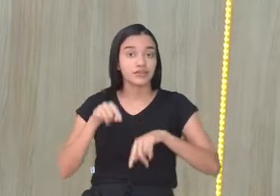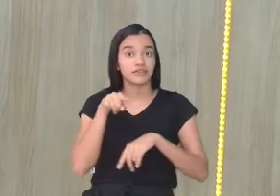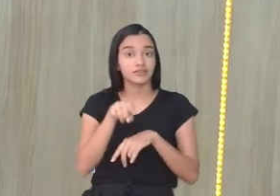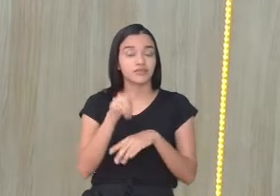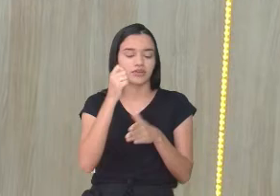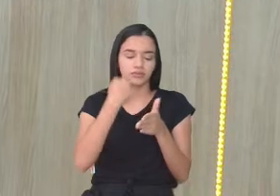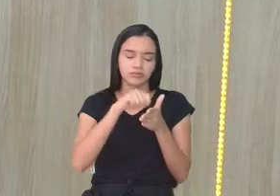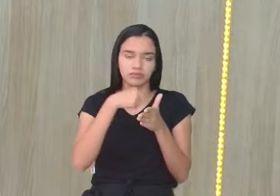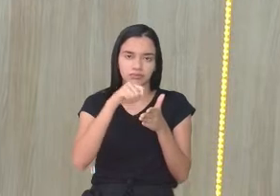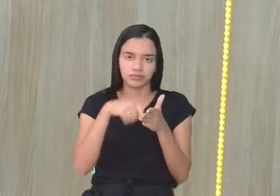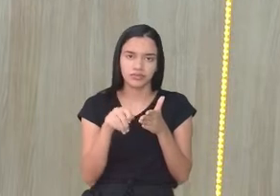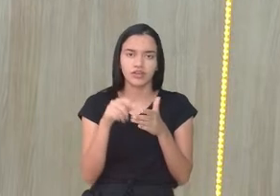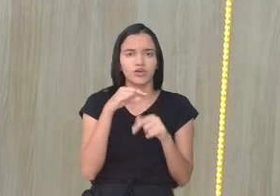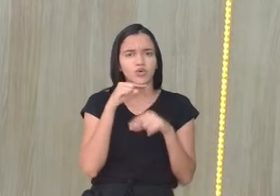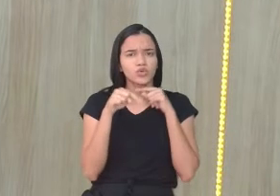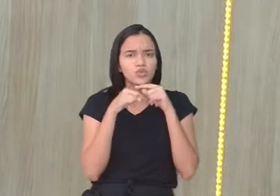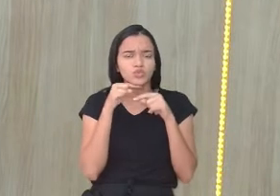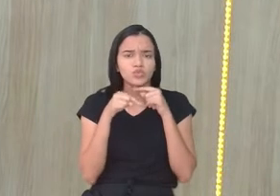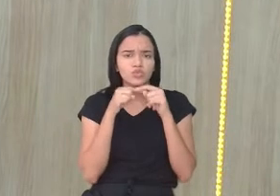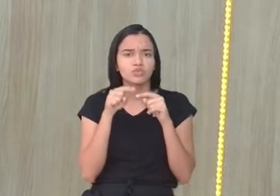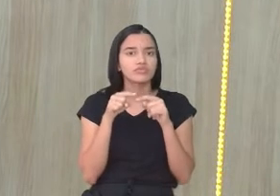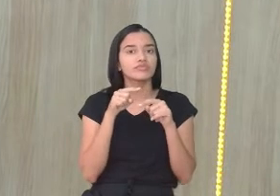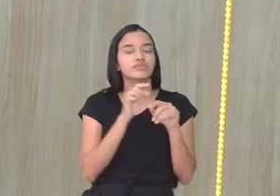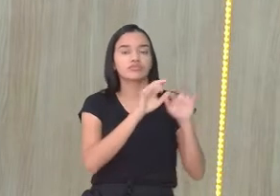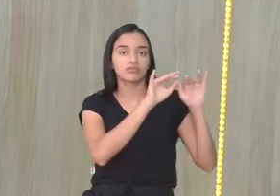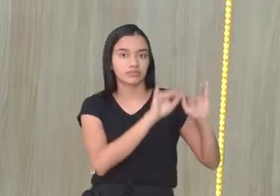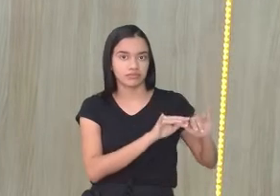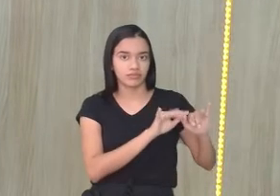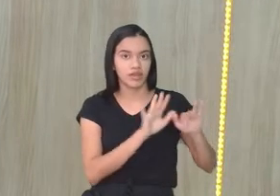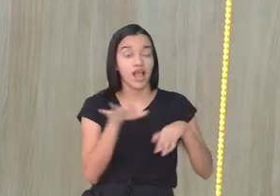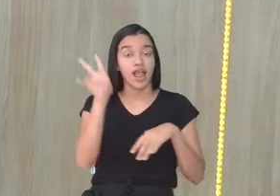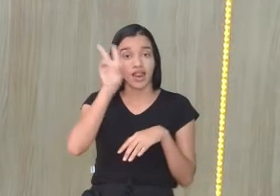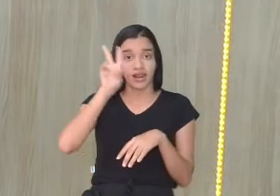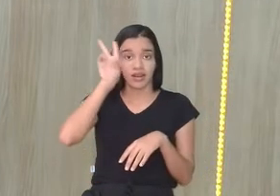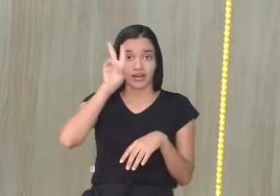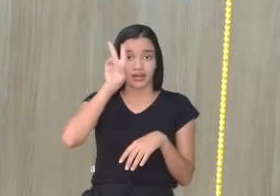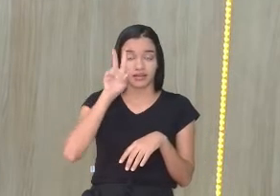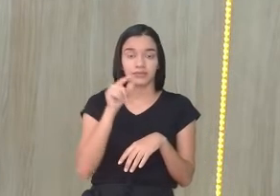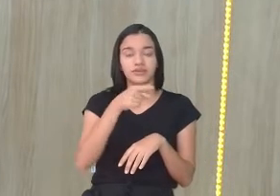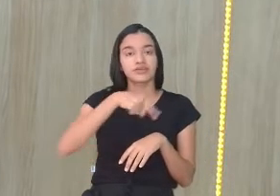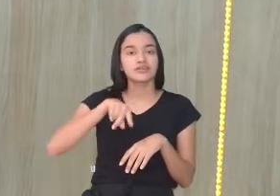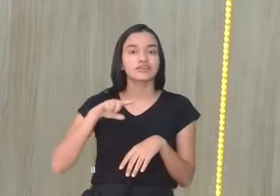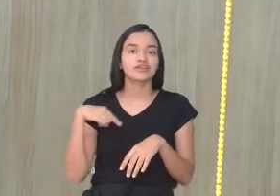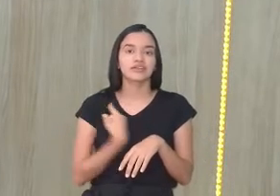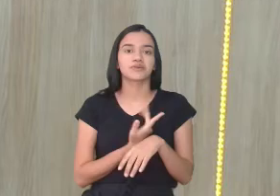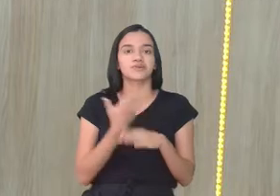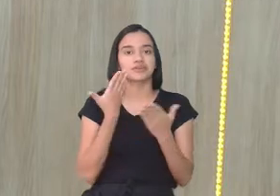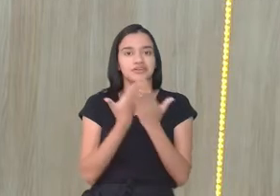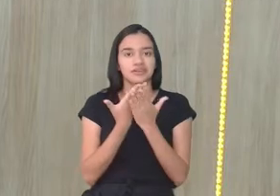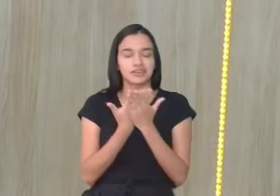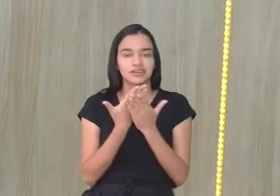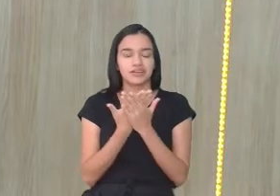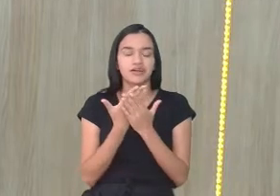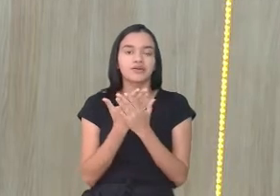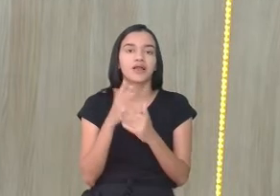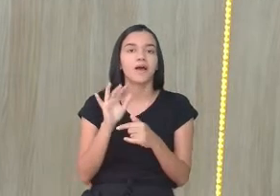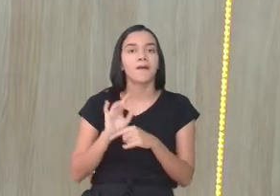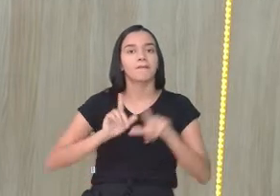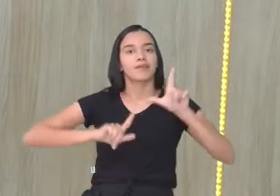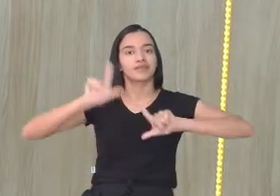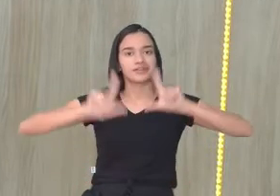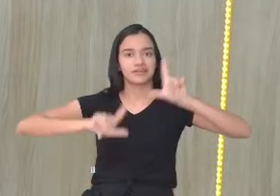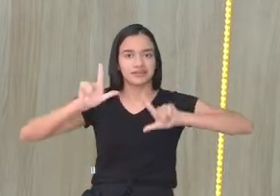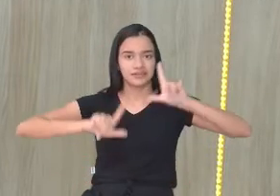estejam anotando e tirando as dúvidas de vocês, tá certo? Lembrando a vocês que as nossas aulas, elas aparecem na